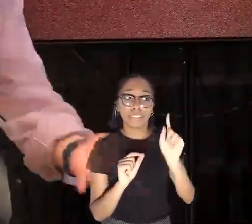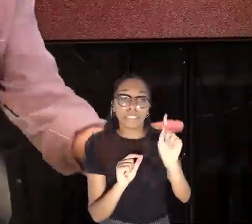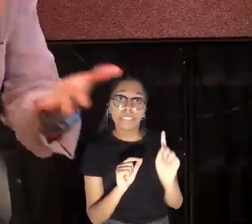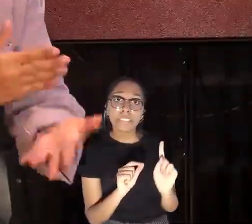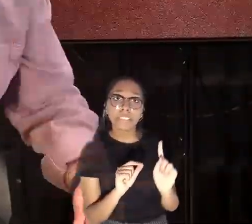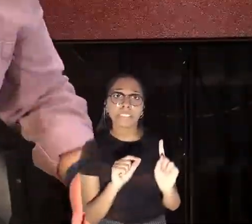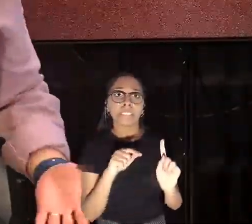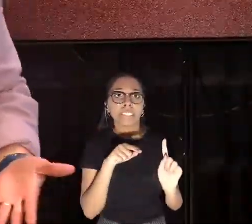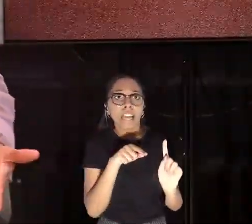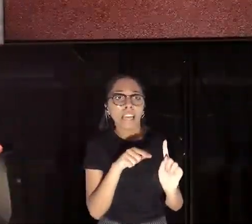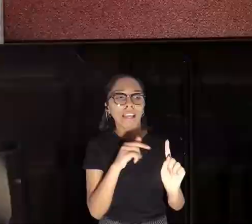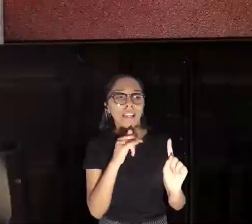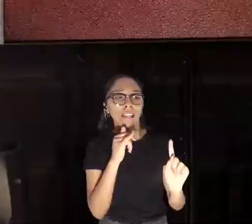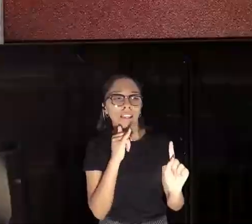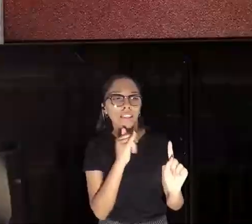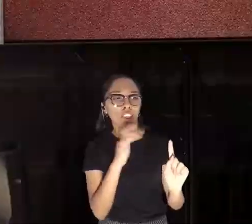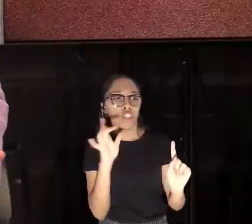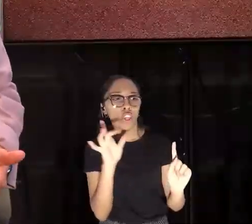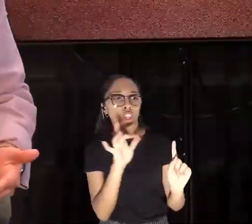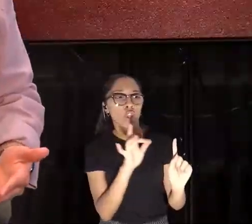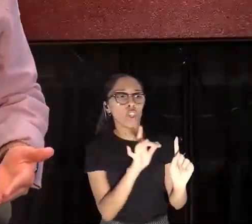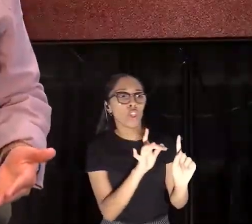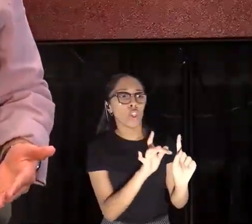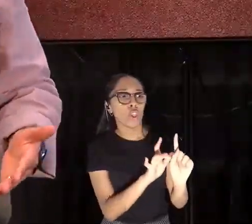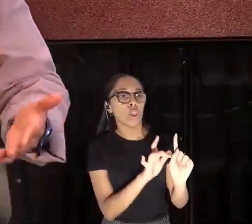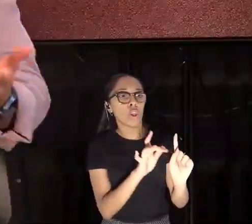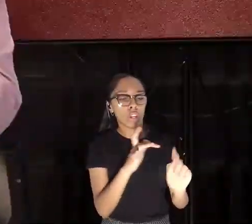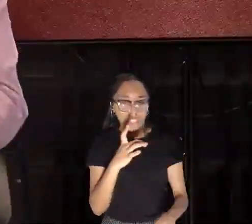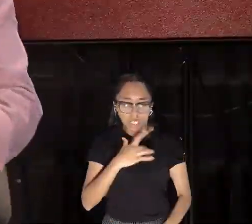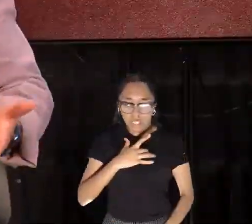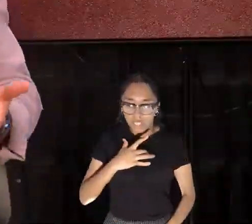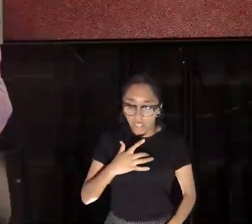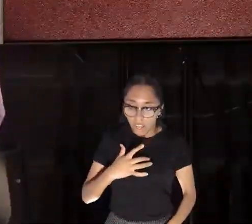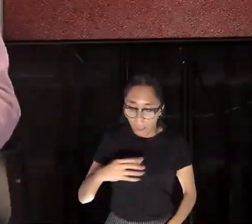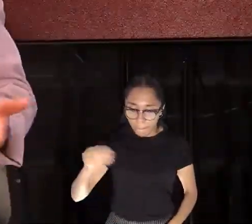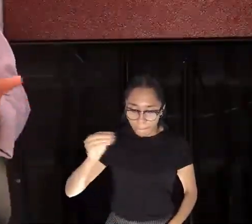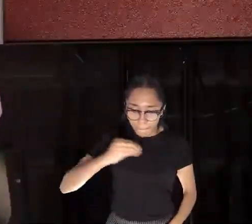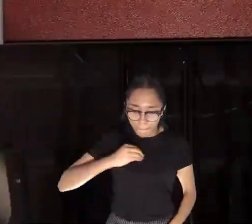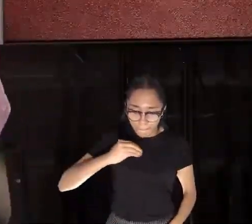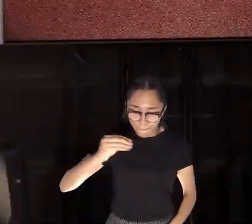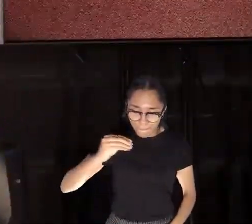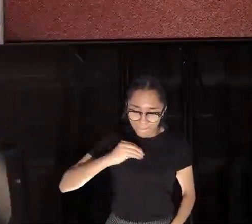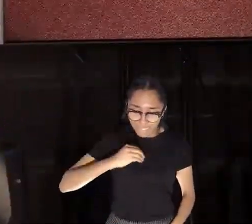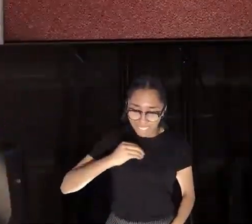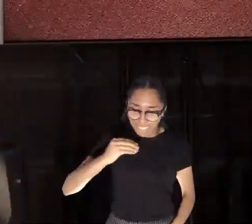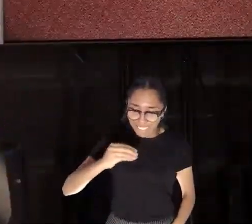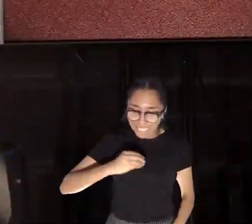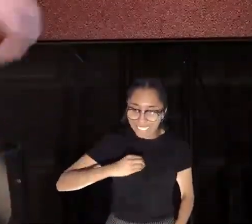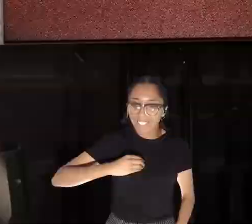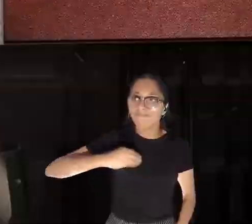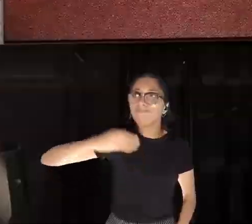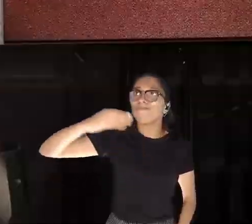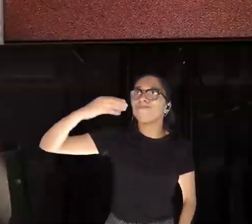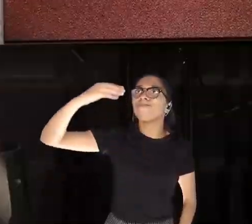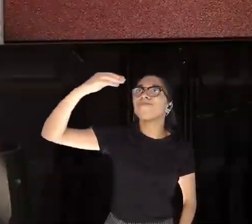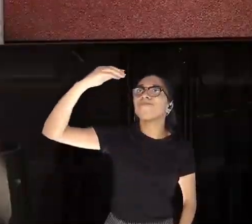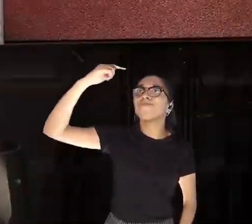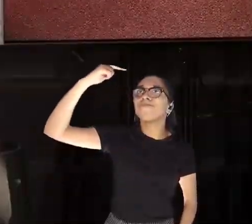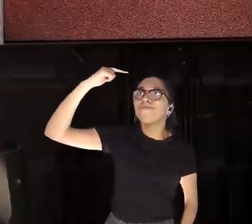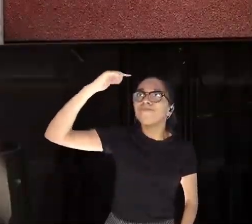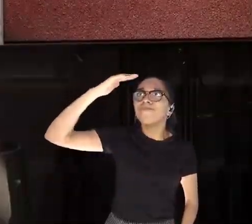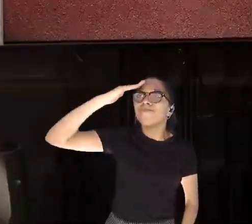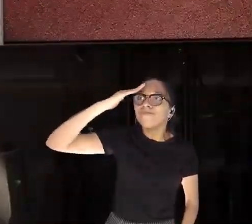Você não para de pecar se não for pelo Espírito Santo. Você não larga o pecado se não for pelo Espírito Santo. O que é pecado,